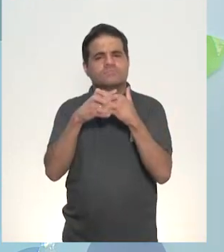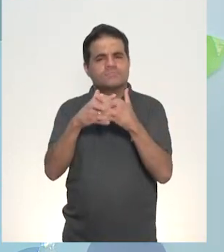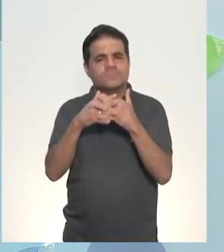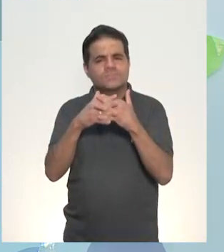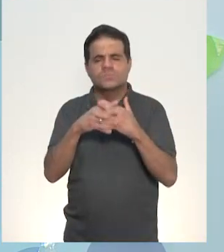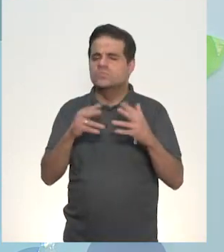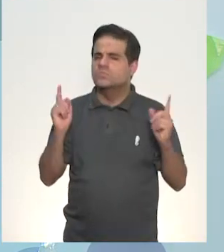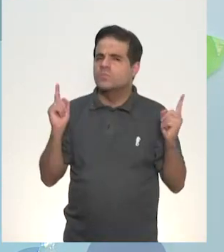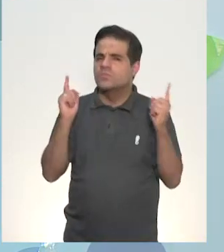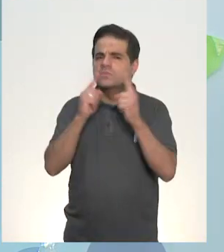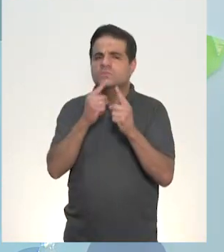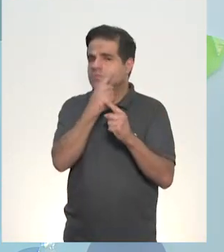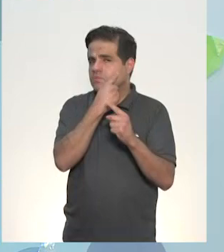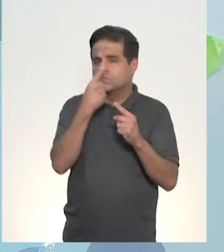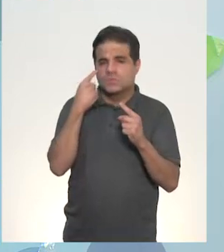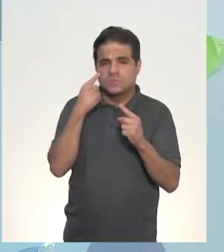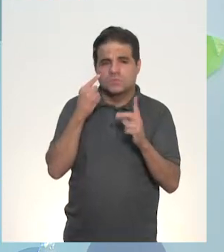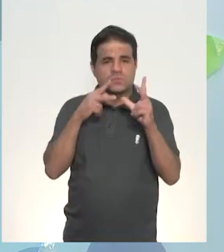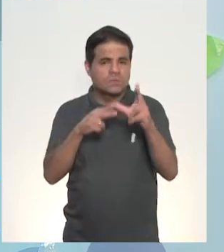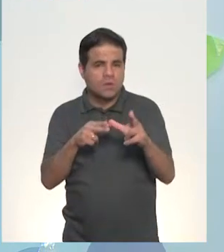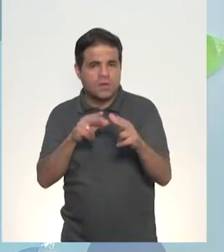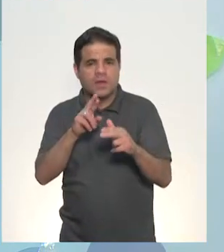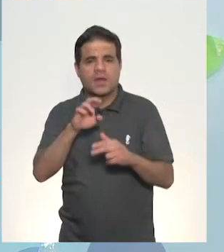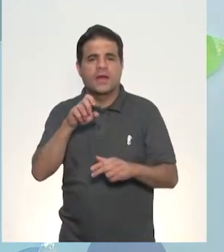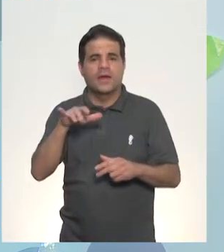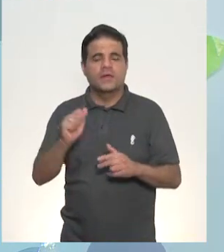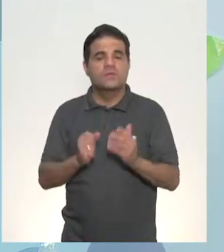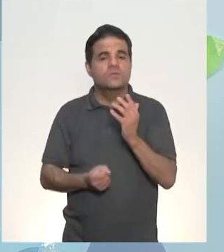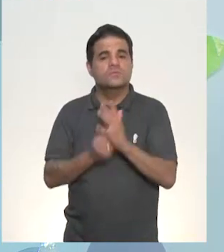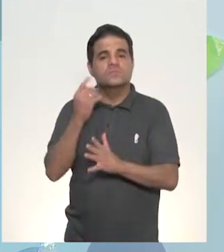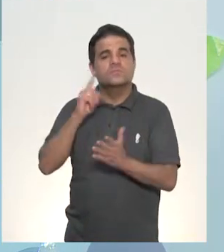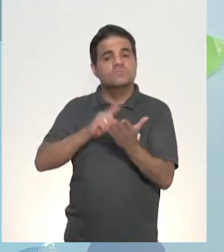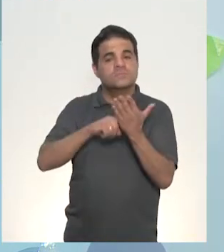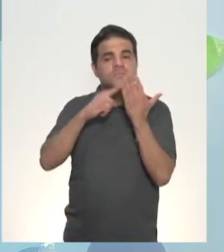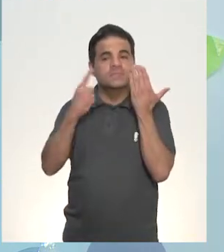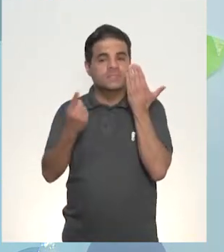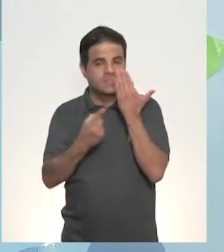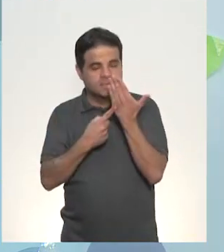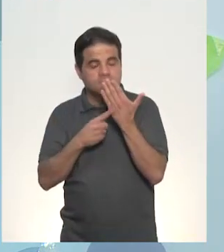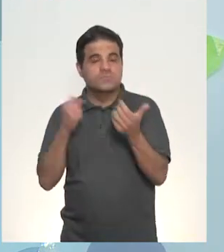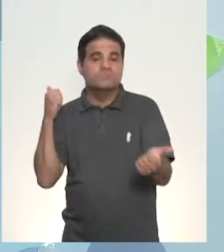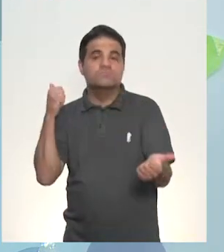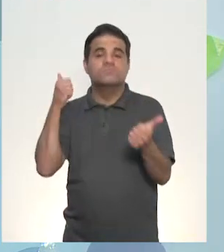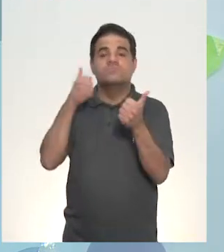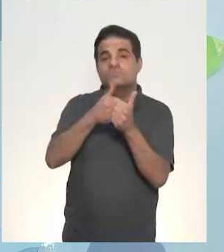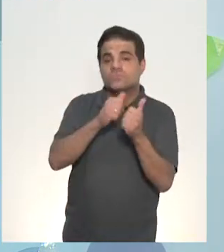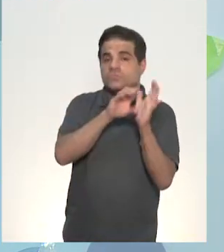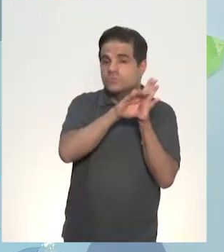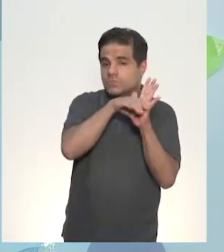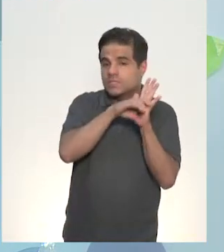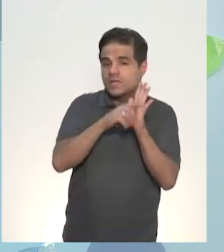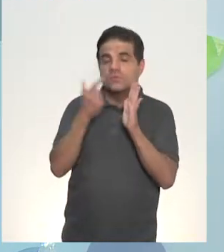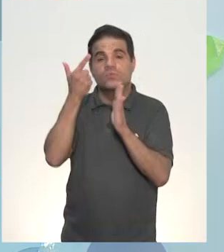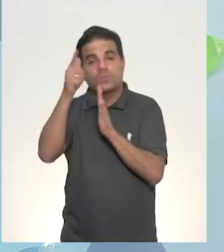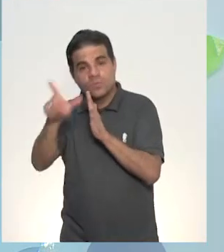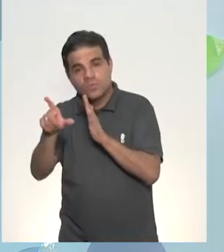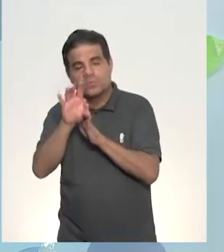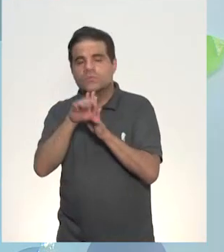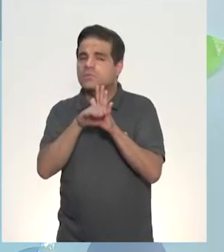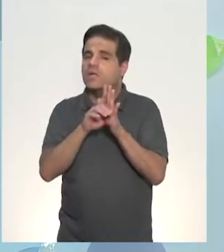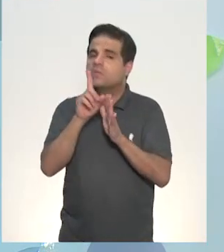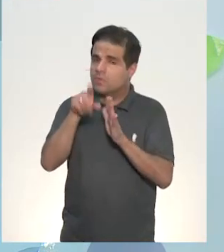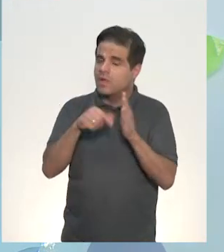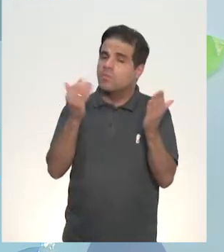confundindo tudo, os olhos dela são de ressaca, eu criei uma metáfora, tá certo? Eu aproximo um conceito de outro conceito e misturo. Sim,